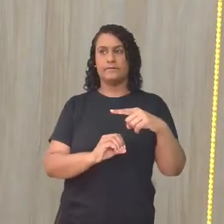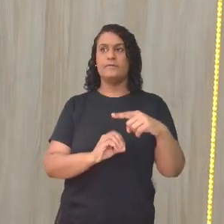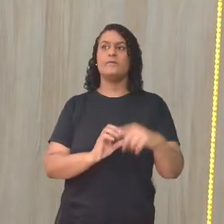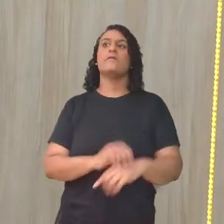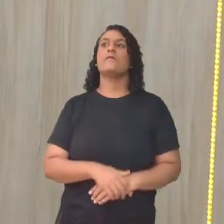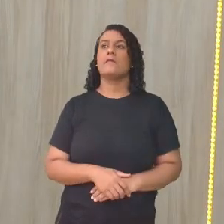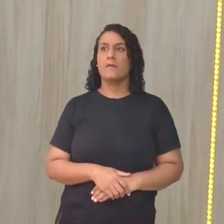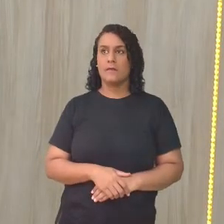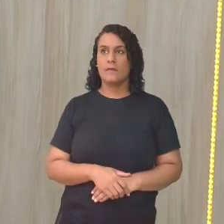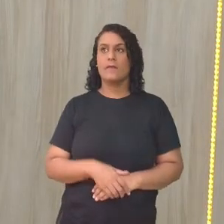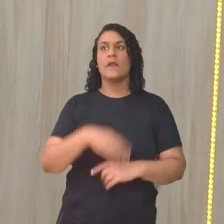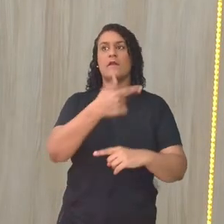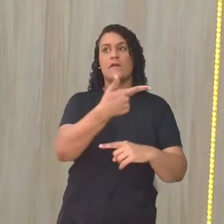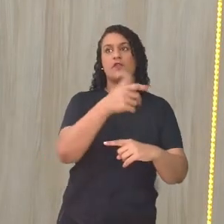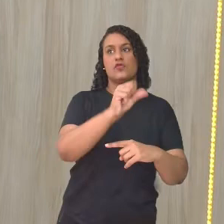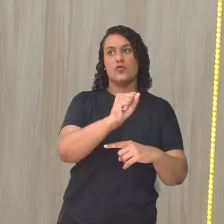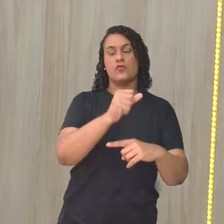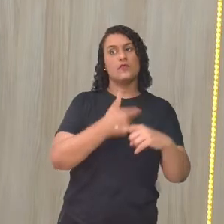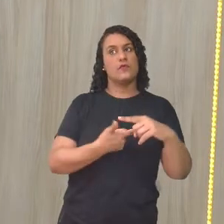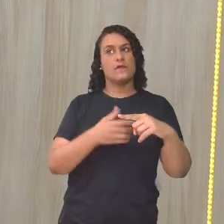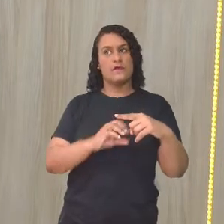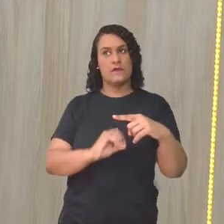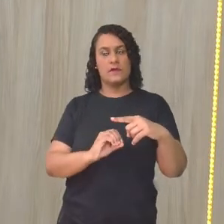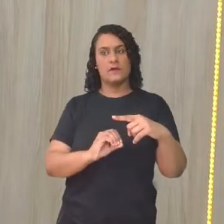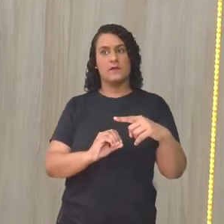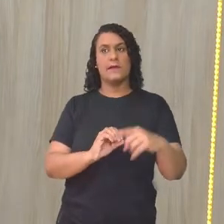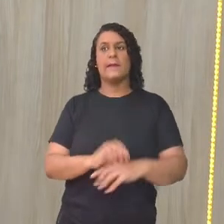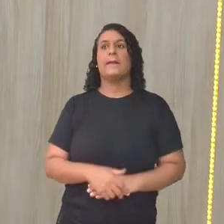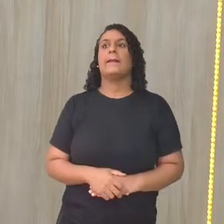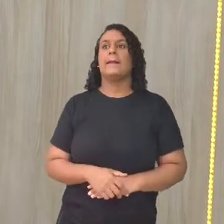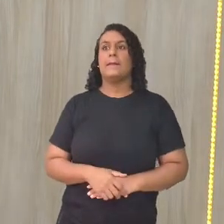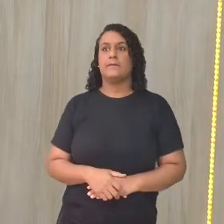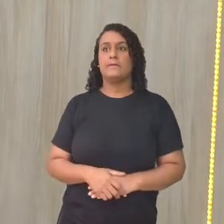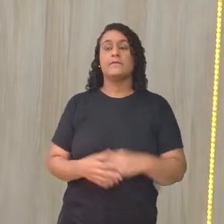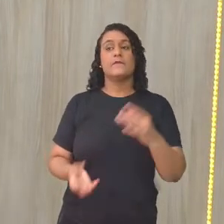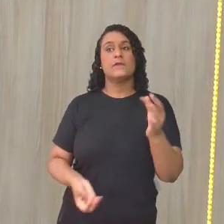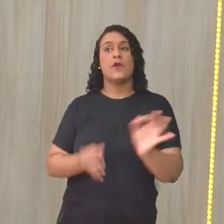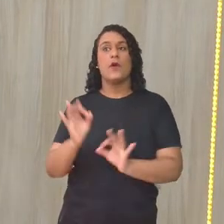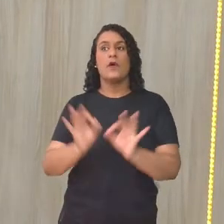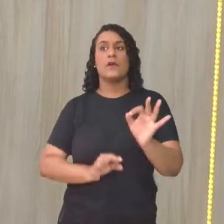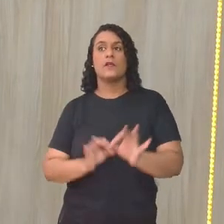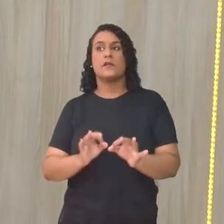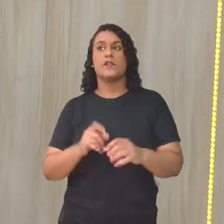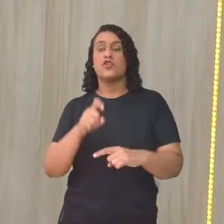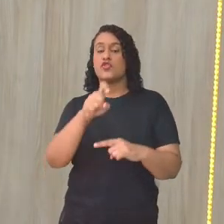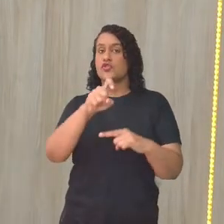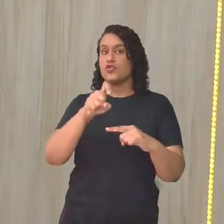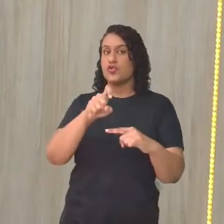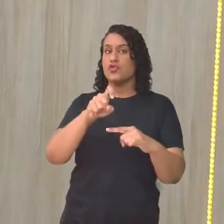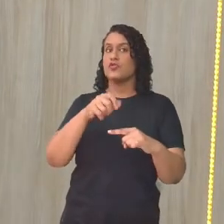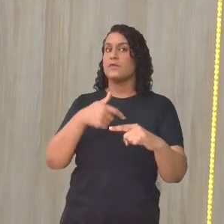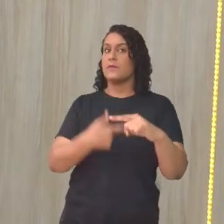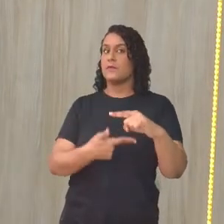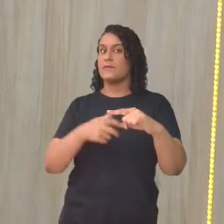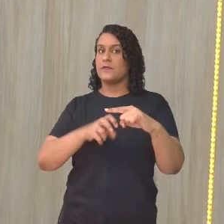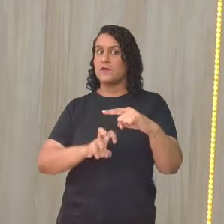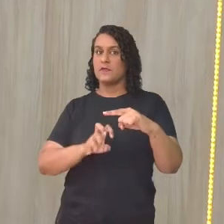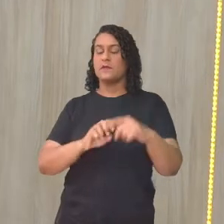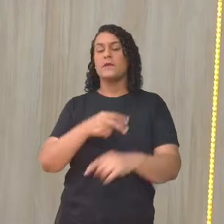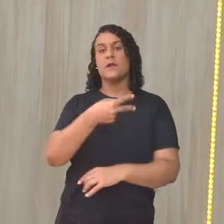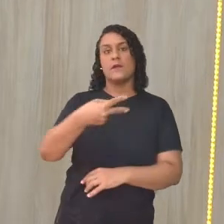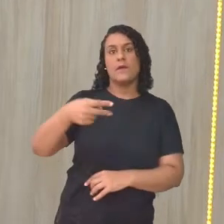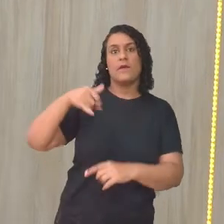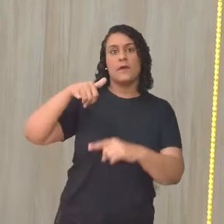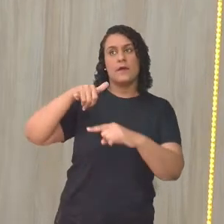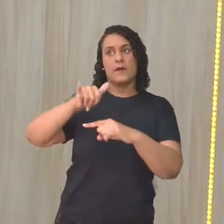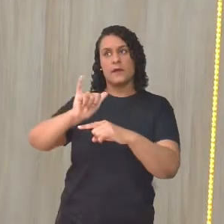razão fixa, tá vendo? É a divisão fixa. E aí você monta x para 25, ó, e monta